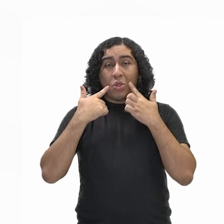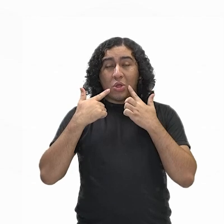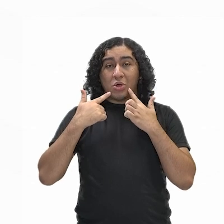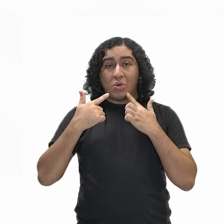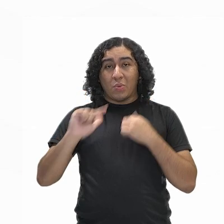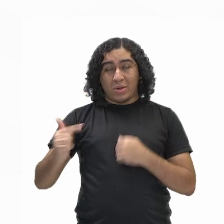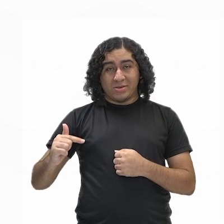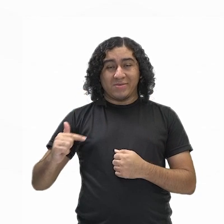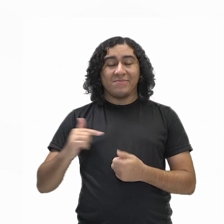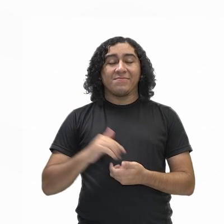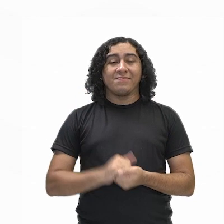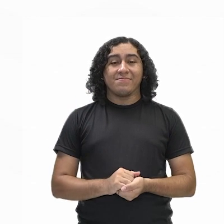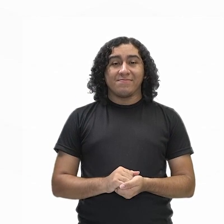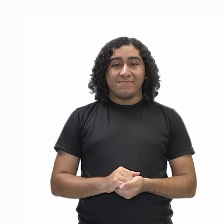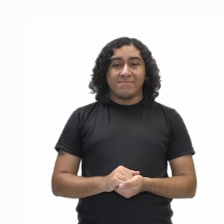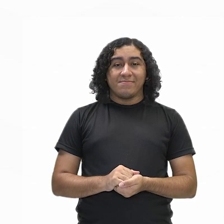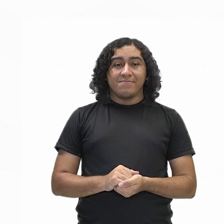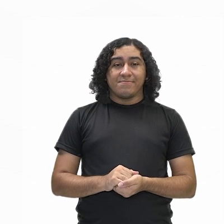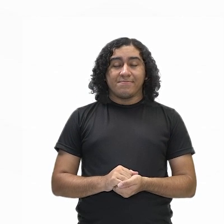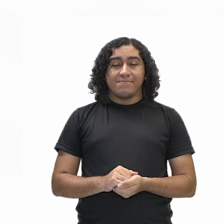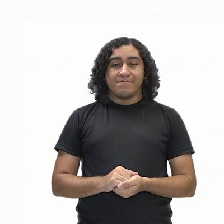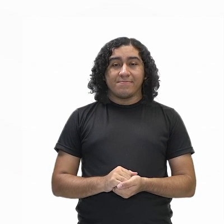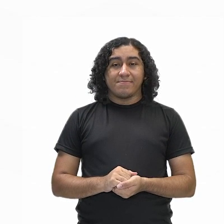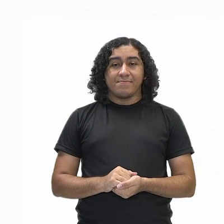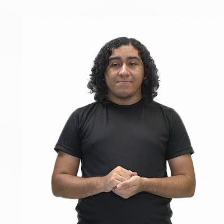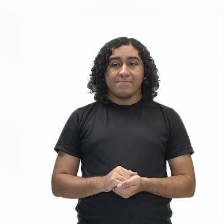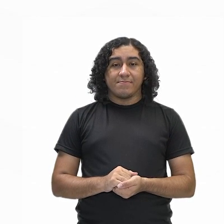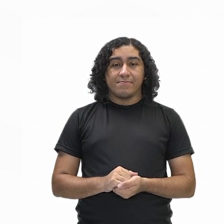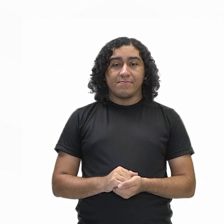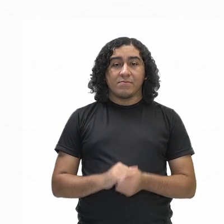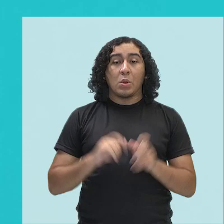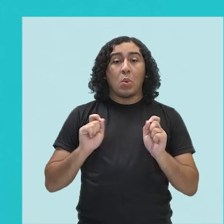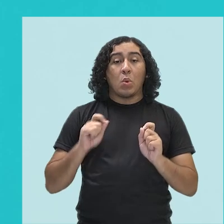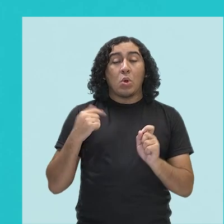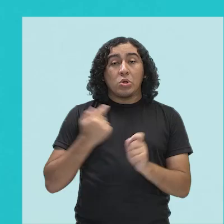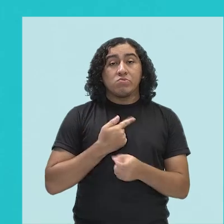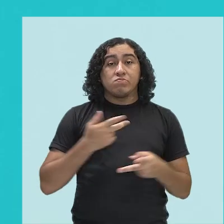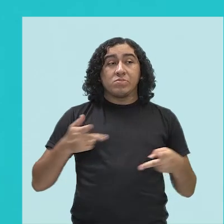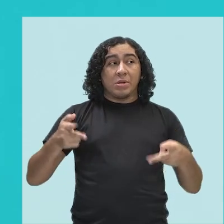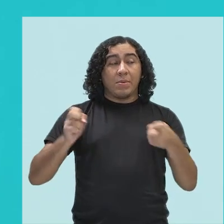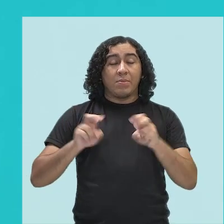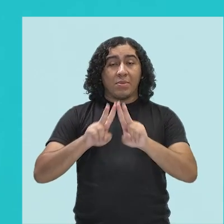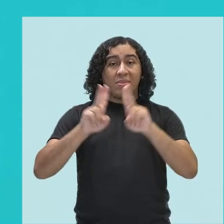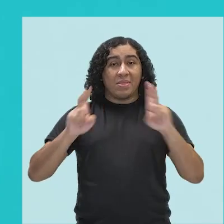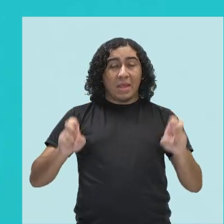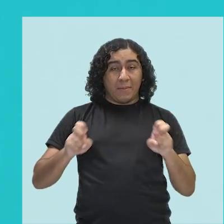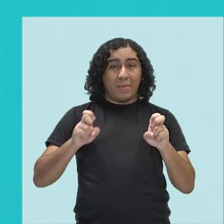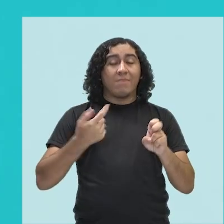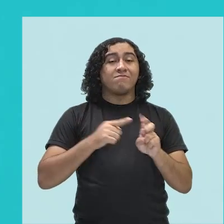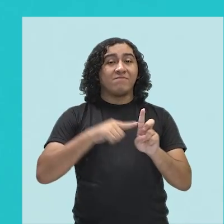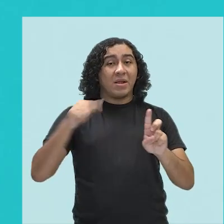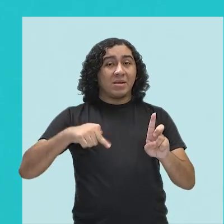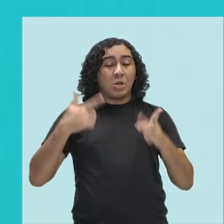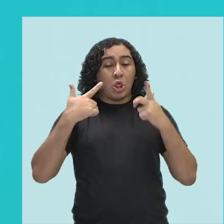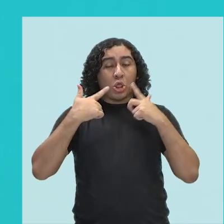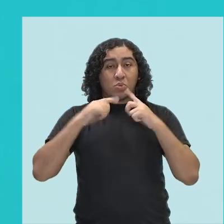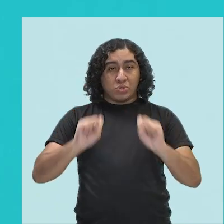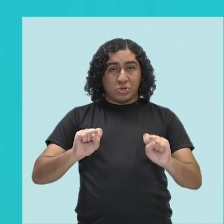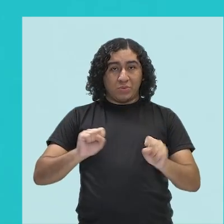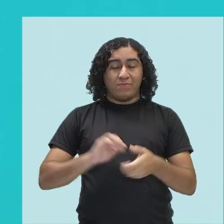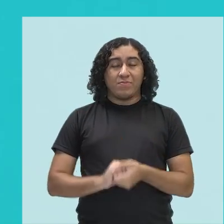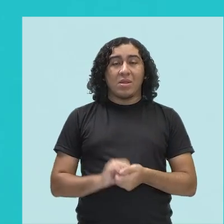de linguagem, né? O que nós conseguimos aqui perceber sobre a variação linguística?